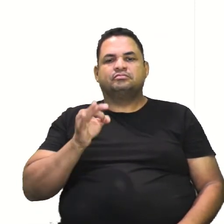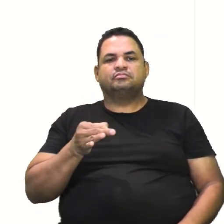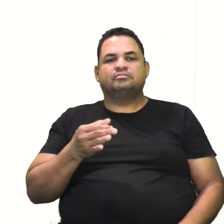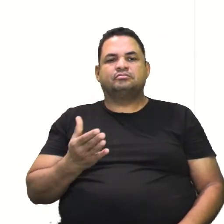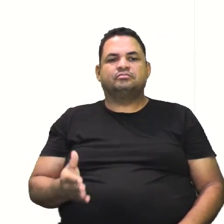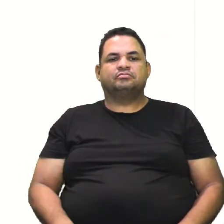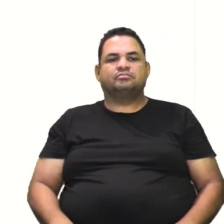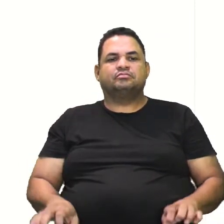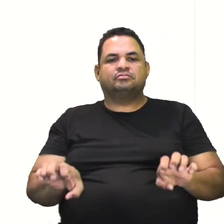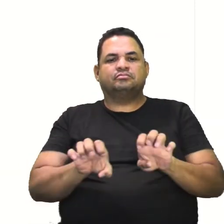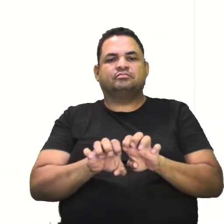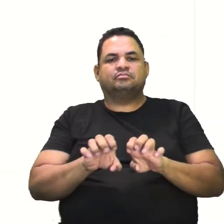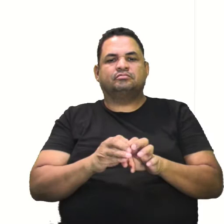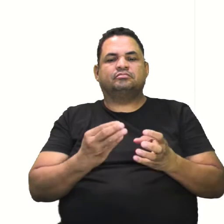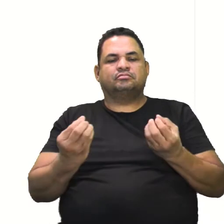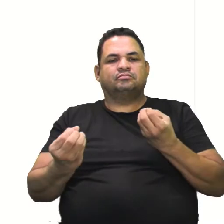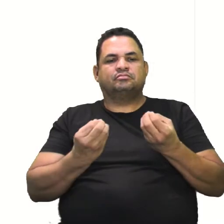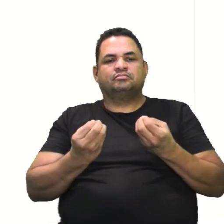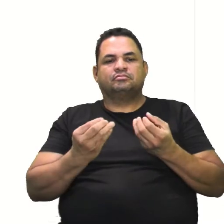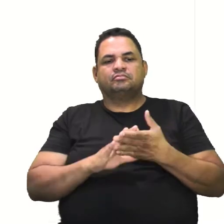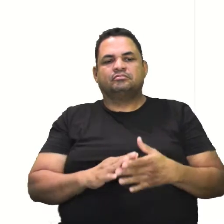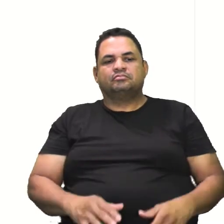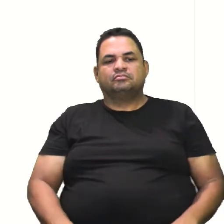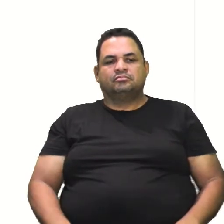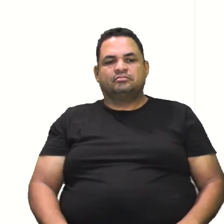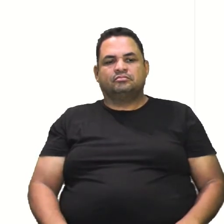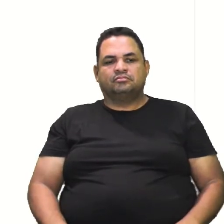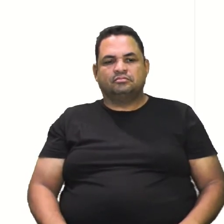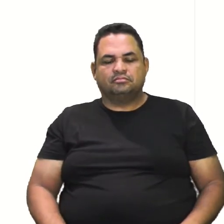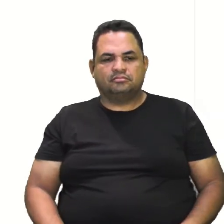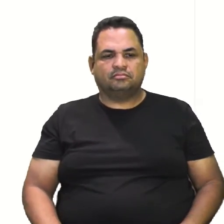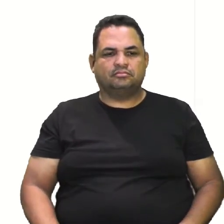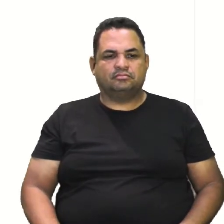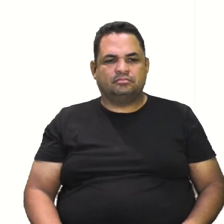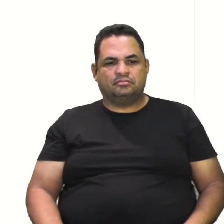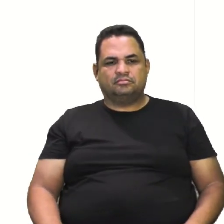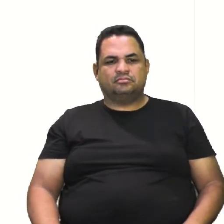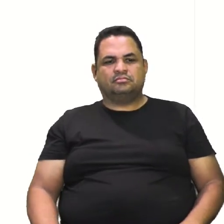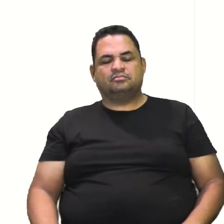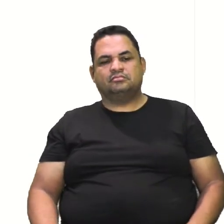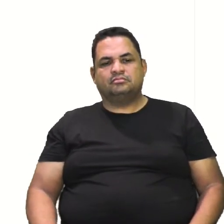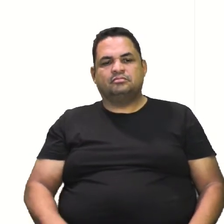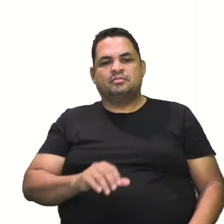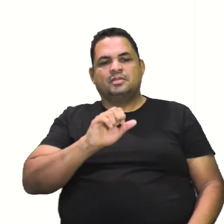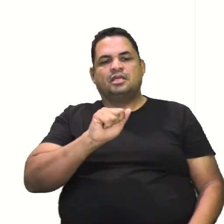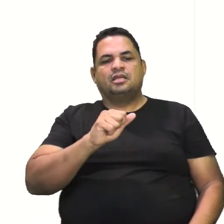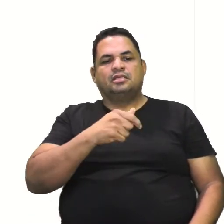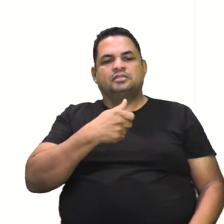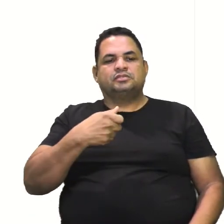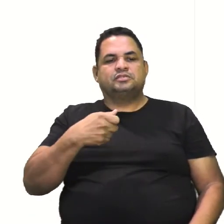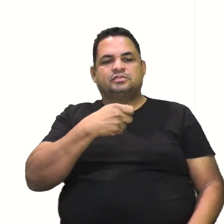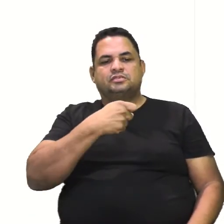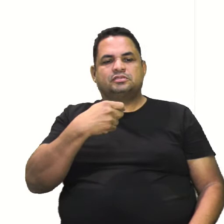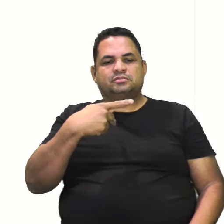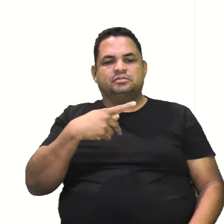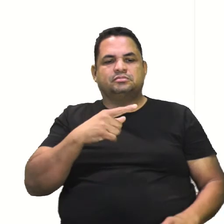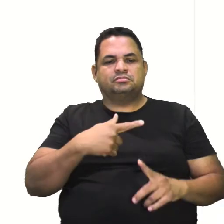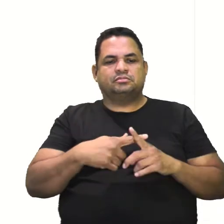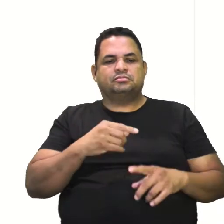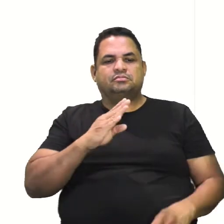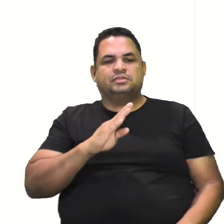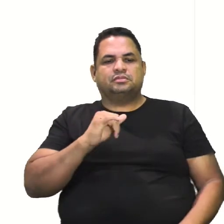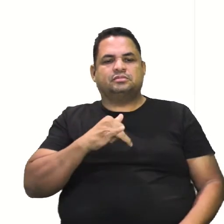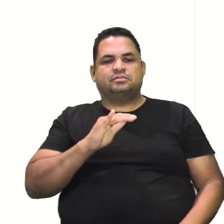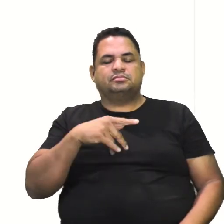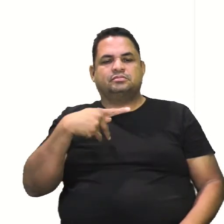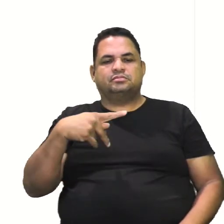Certo, né? Então vamos de equação. Como que é a nossa equação? A distância é igual ao módulo de AX do ponto mais